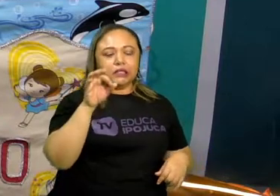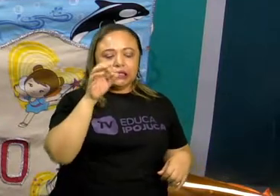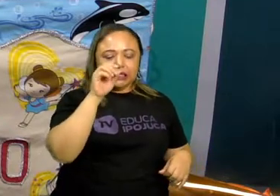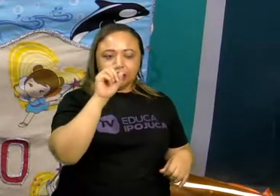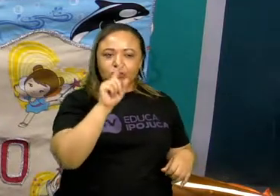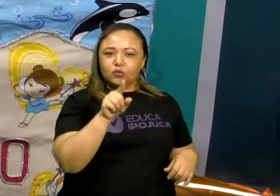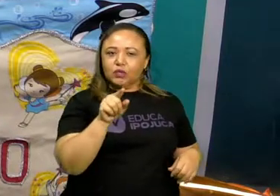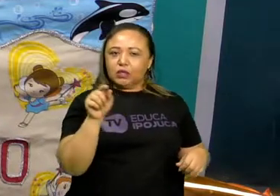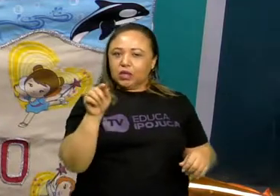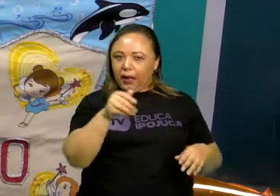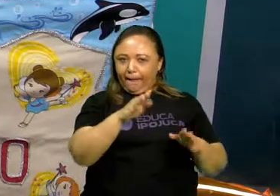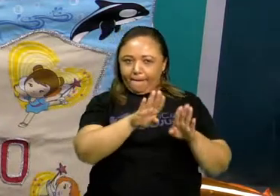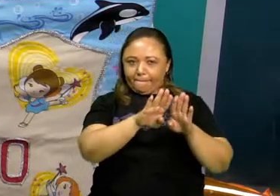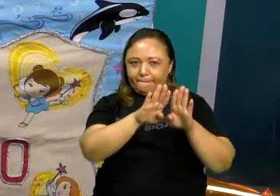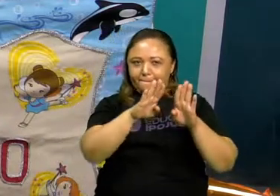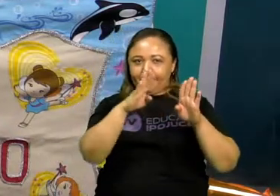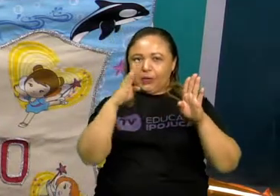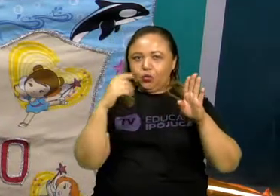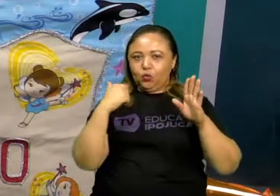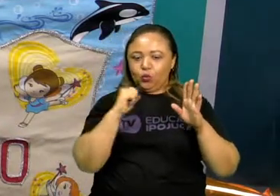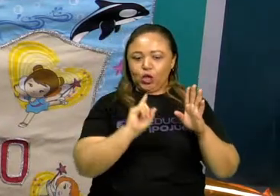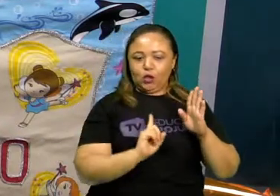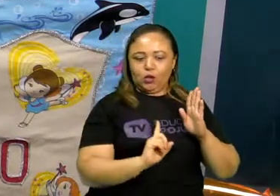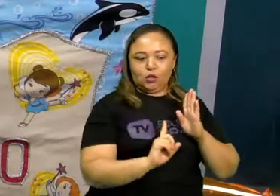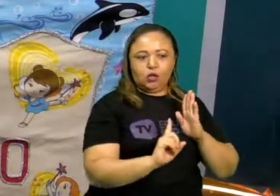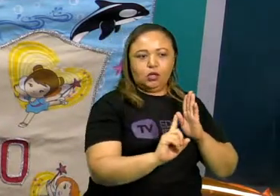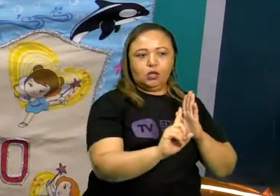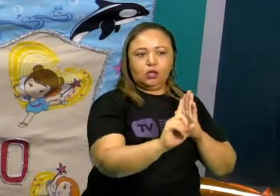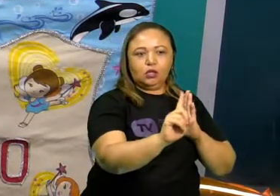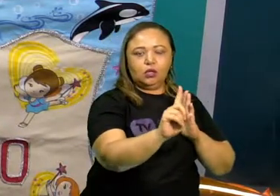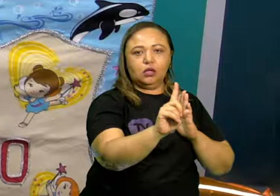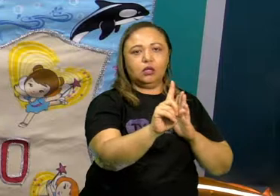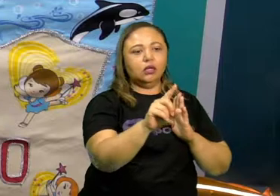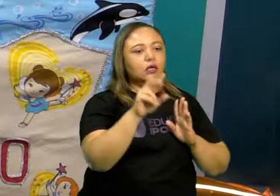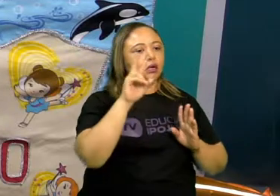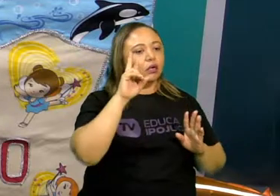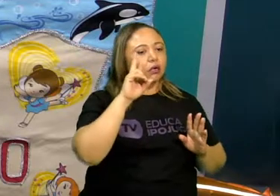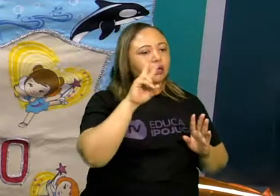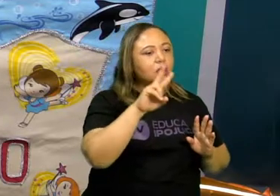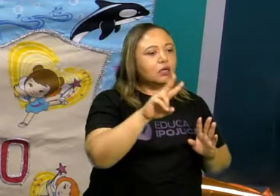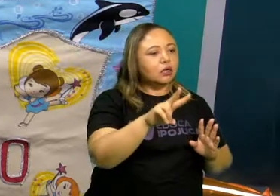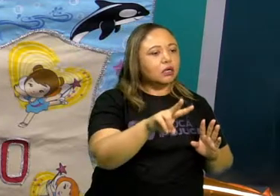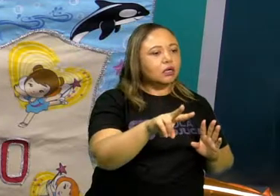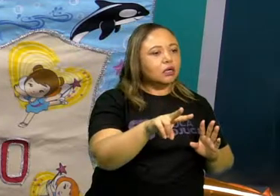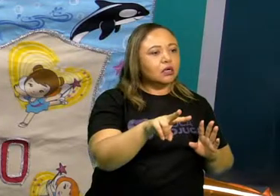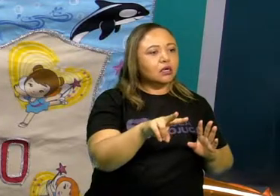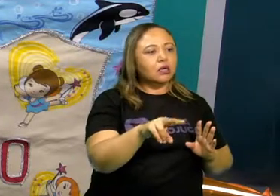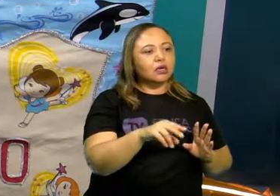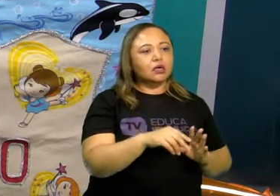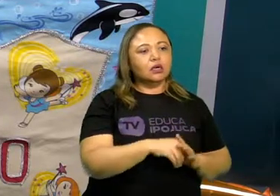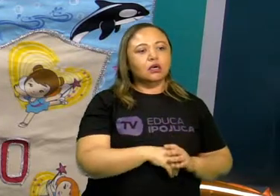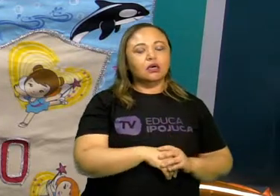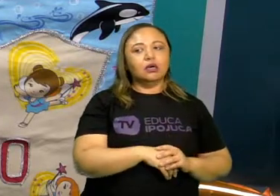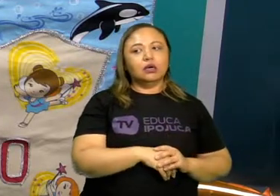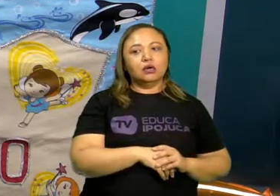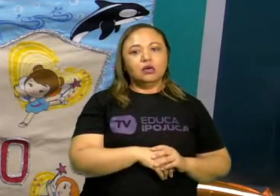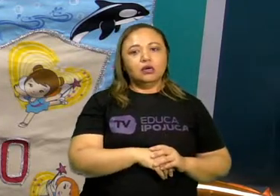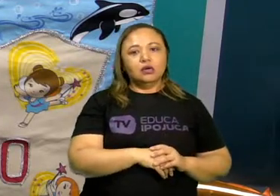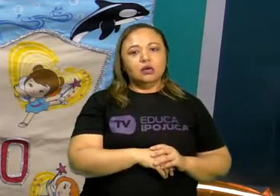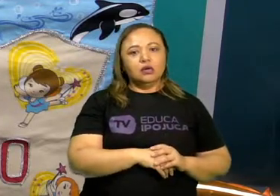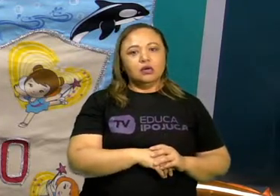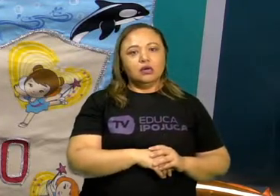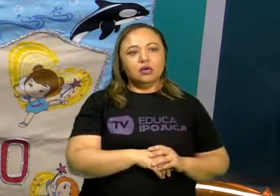Nesse momento, quando ela entra na casa, viu que ela vê logo, Leiturinha? As papas.